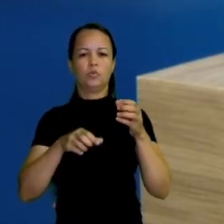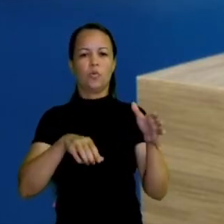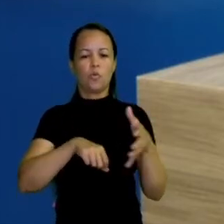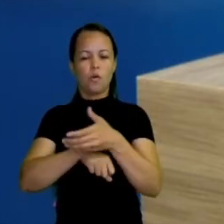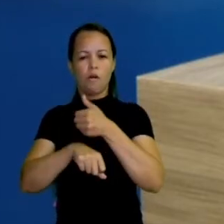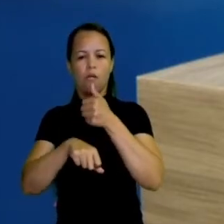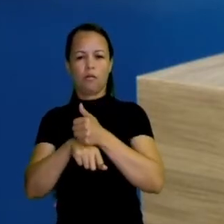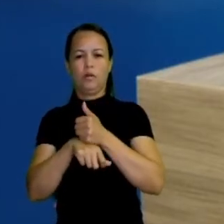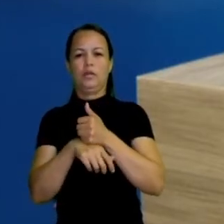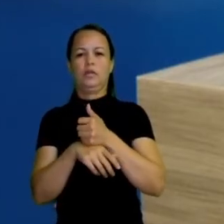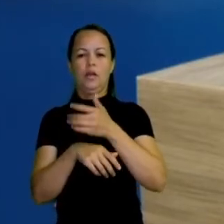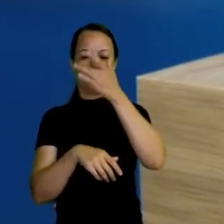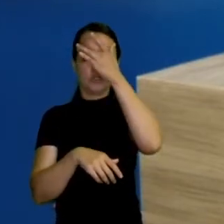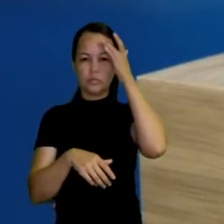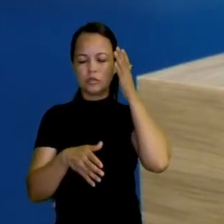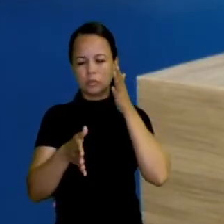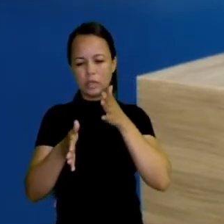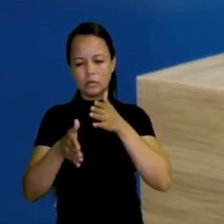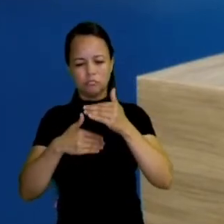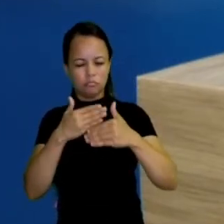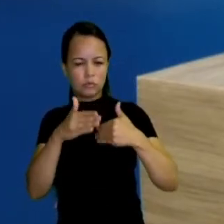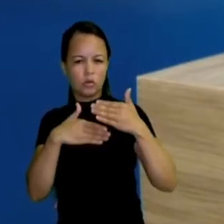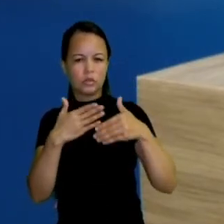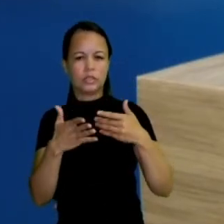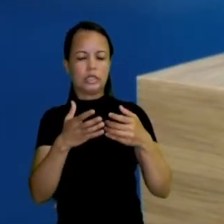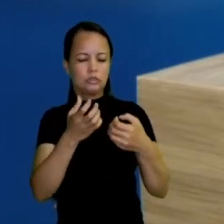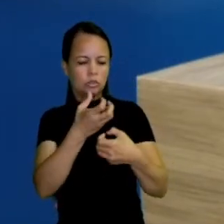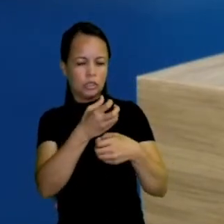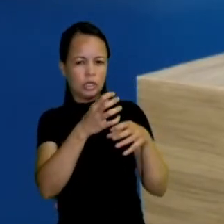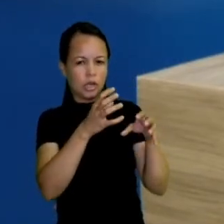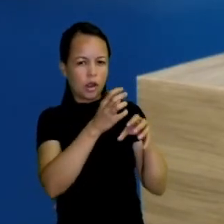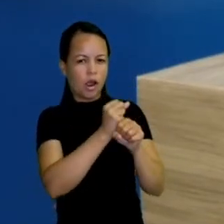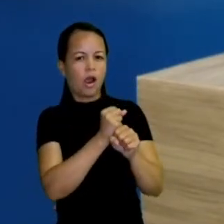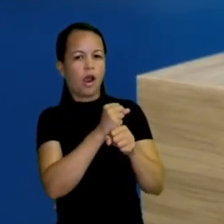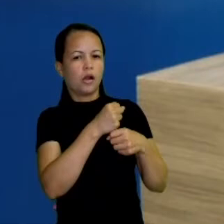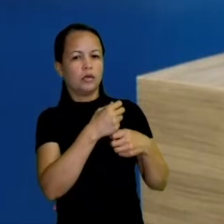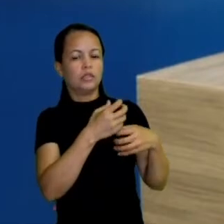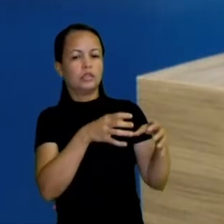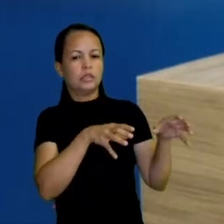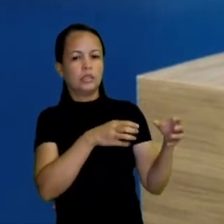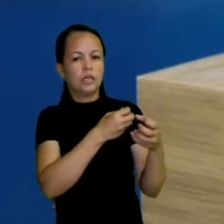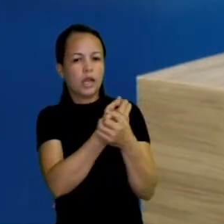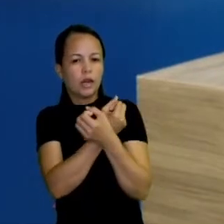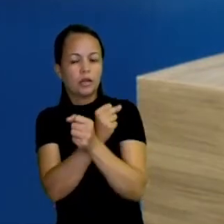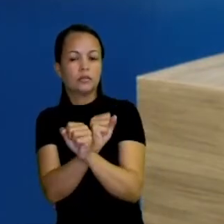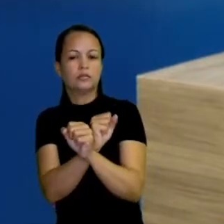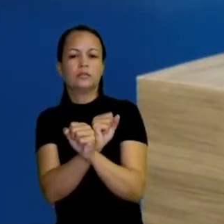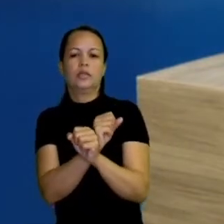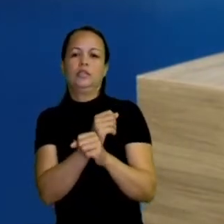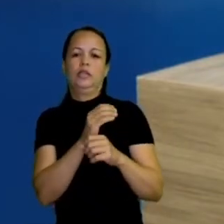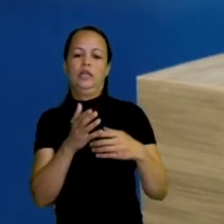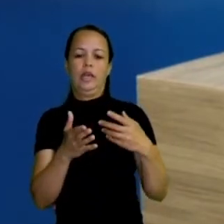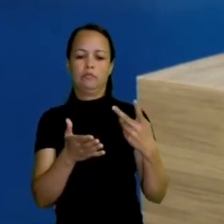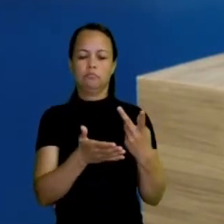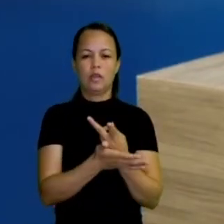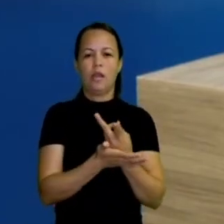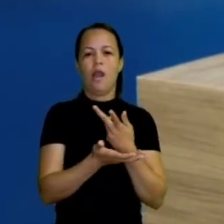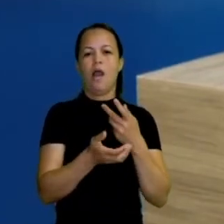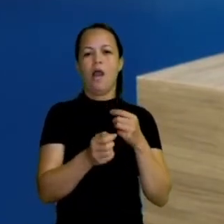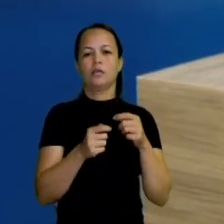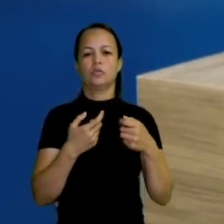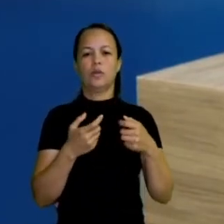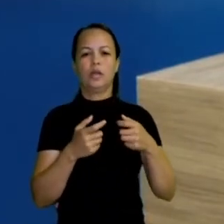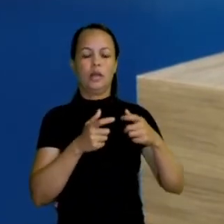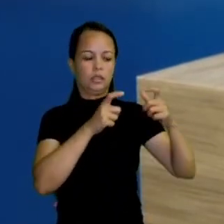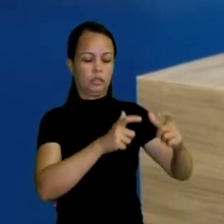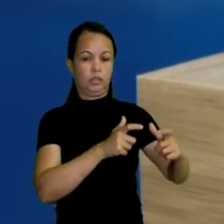passavam por esse processo de escravidão, elas eram capturadas de maneira irregular. Elas eram tiradas do seu